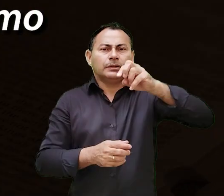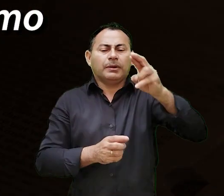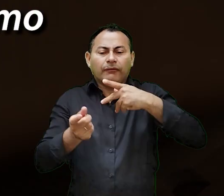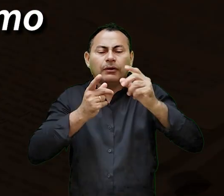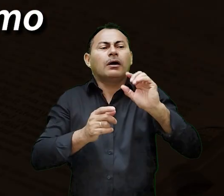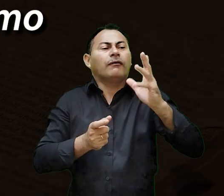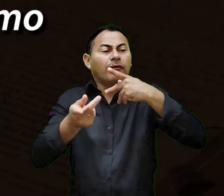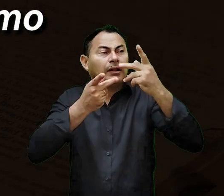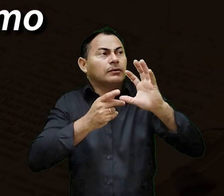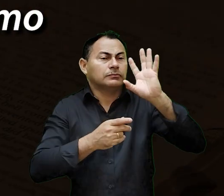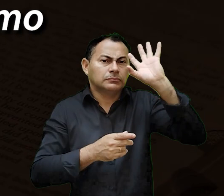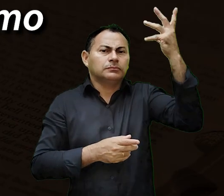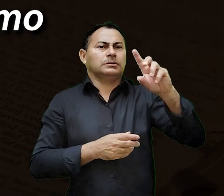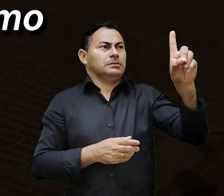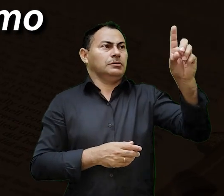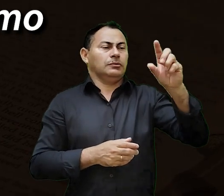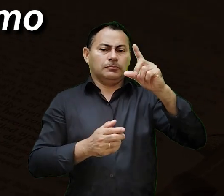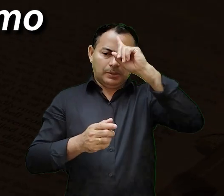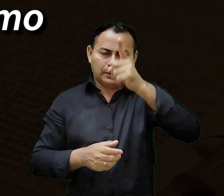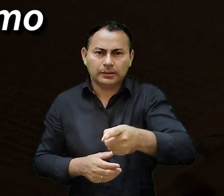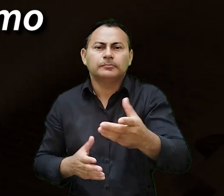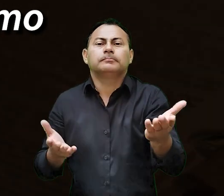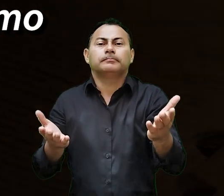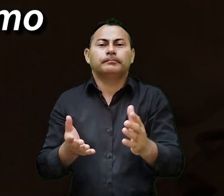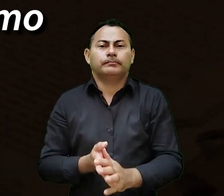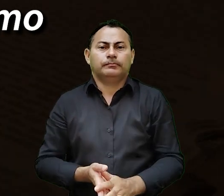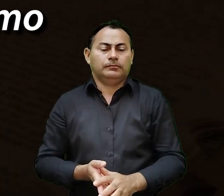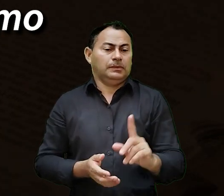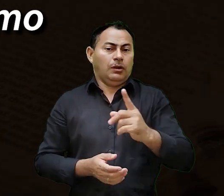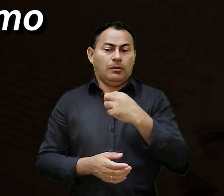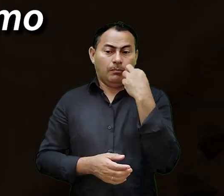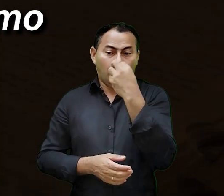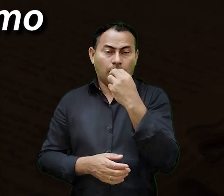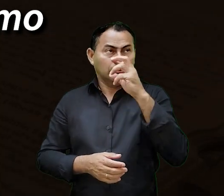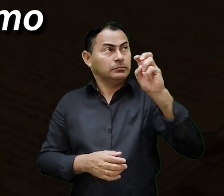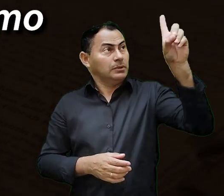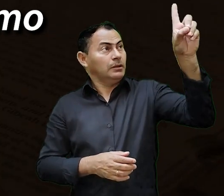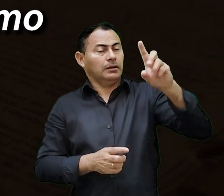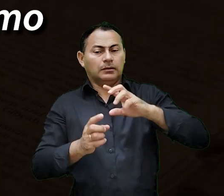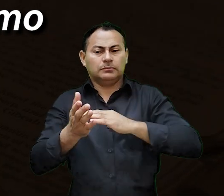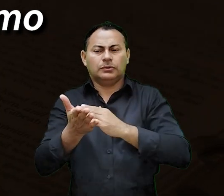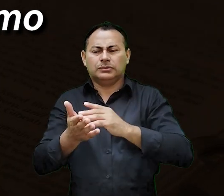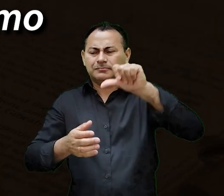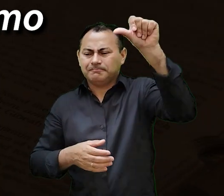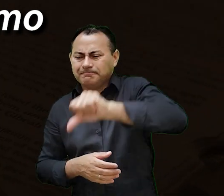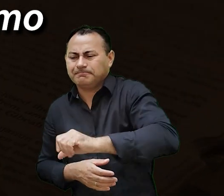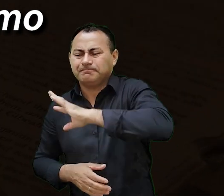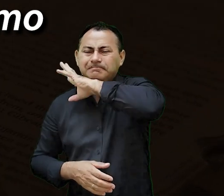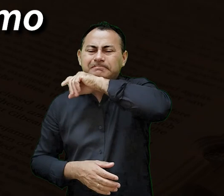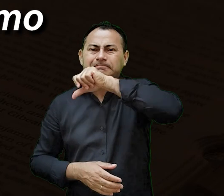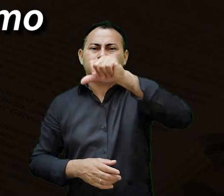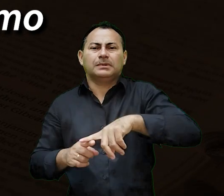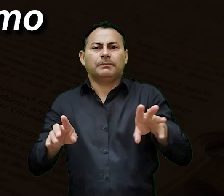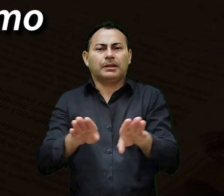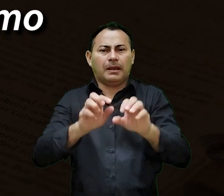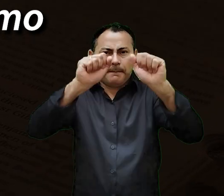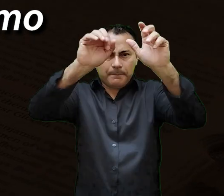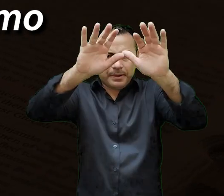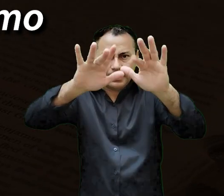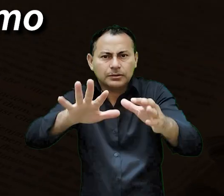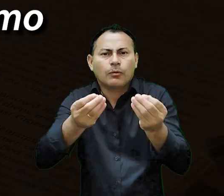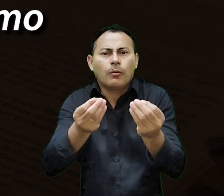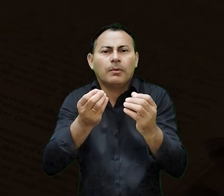fazer acontecer se o Senhor não o tiver decretado? Não é da boca do Altíssimo que vem tanto a desgraça como as